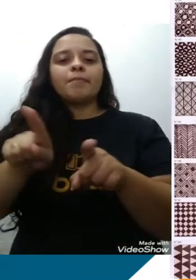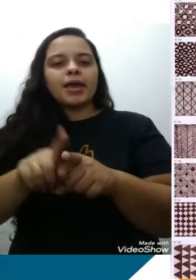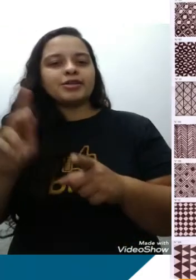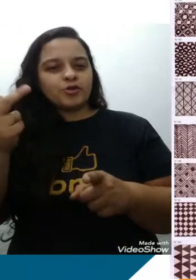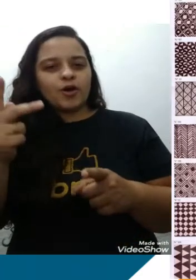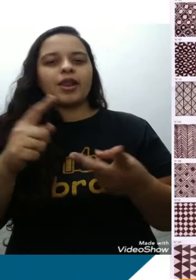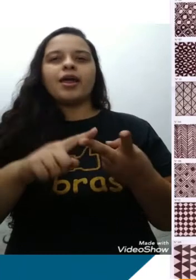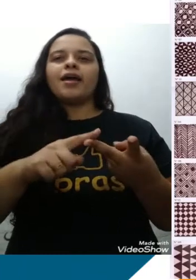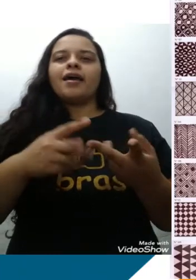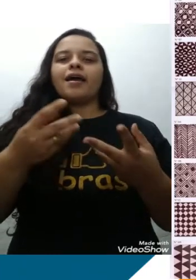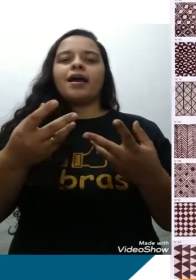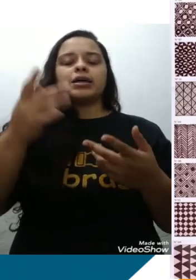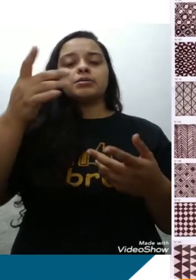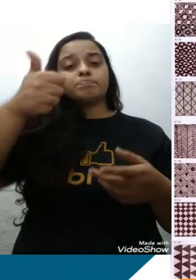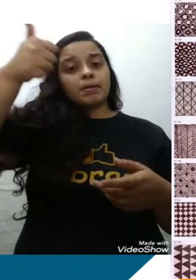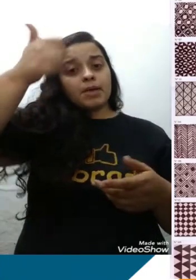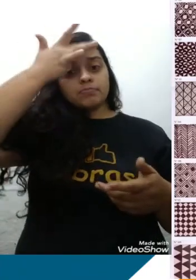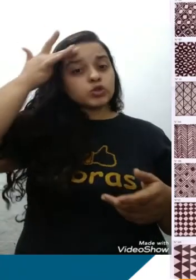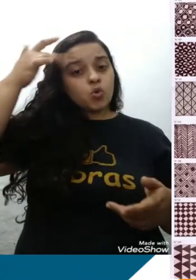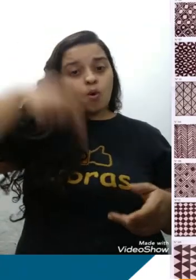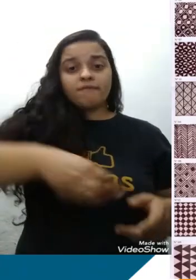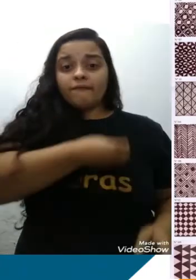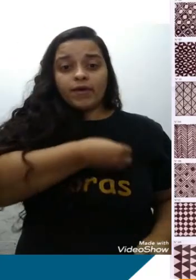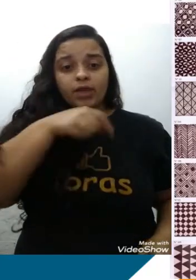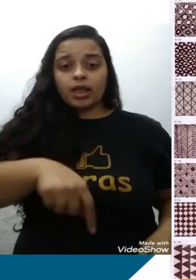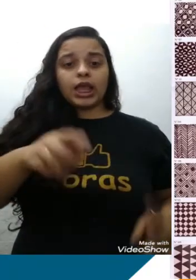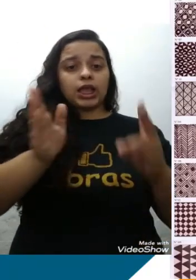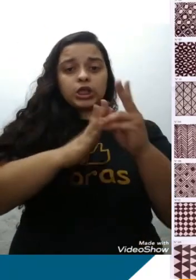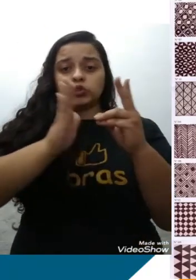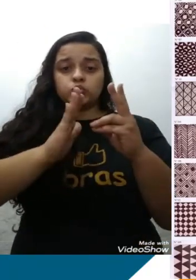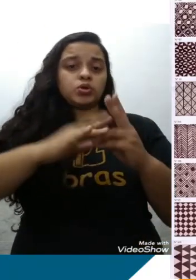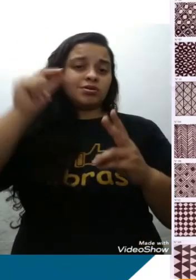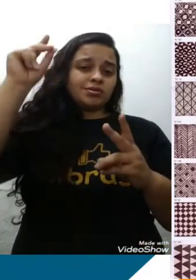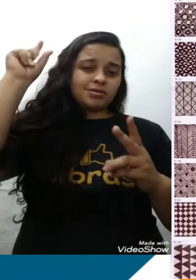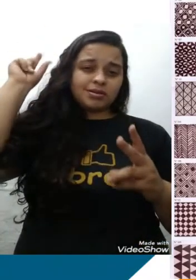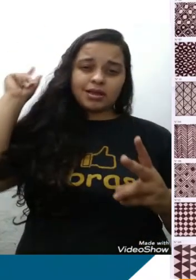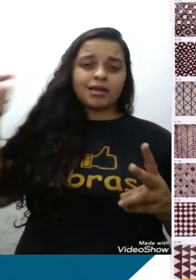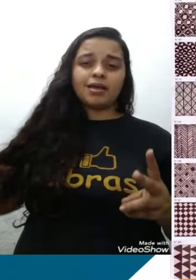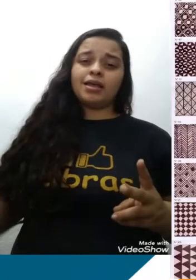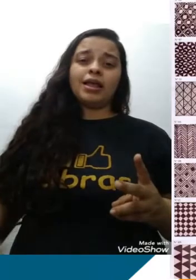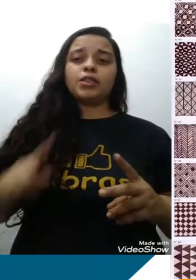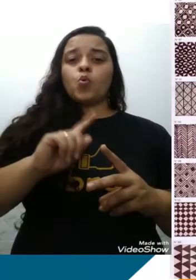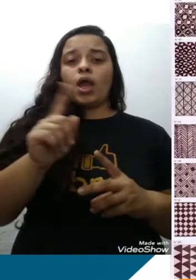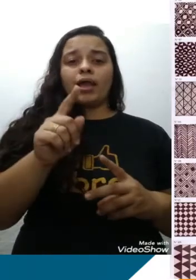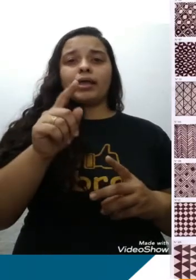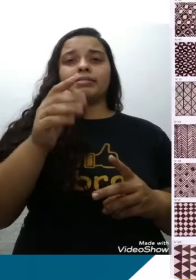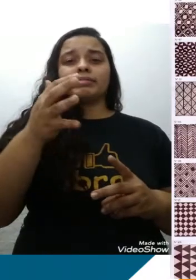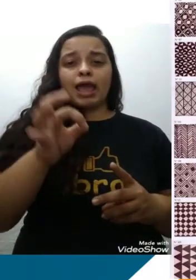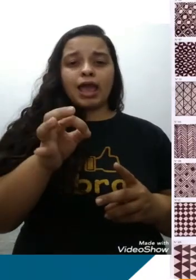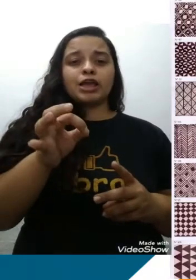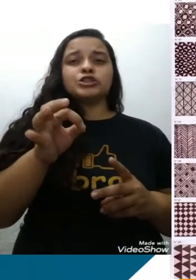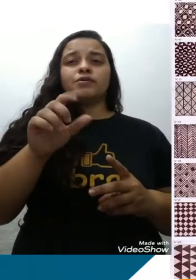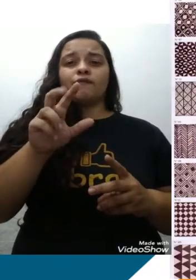são os primeiros habitantes do nosso território, que vai vir a ser o Brasil. E a gente está falando de pré-história, a gente está falando aí de 10, 20,